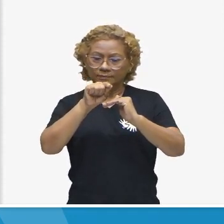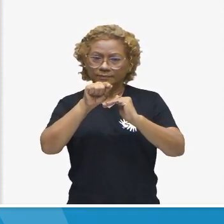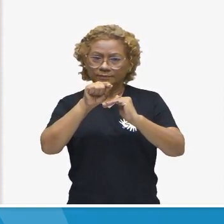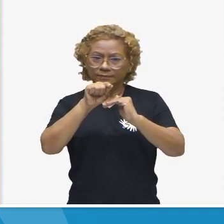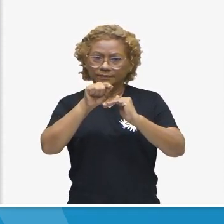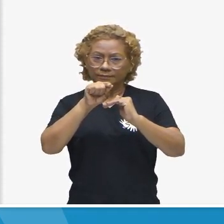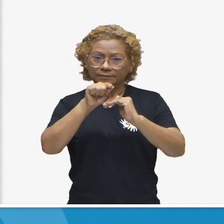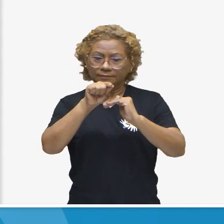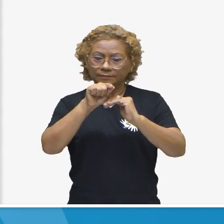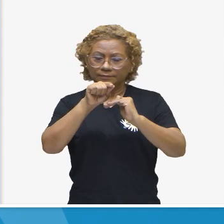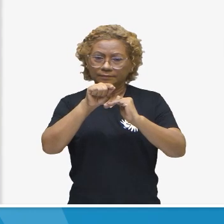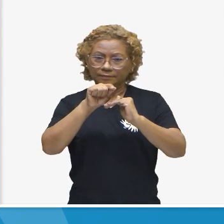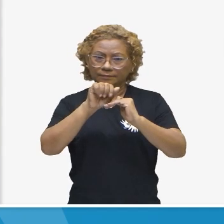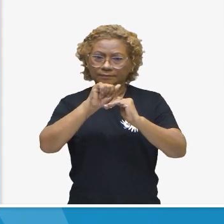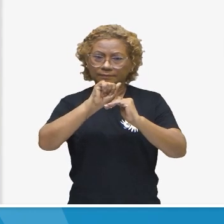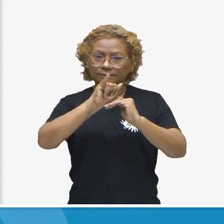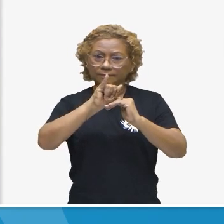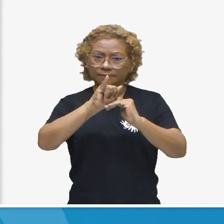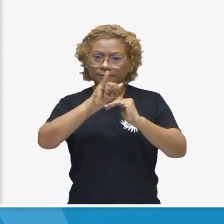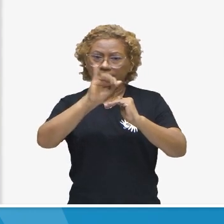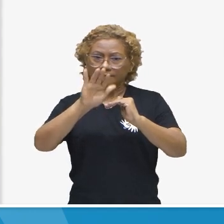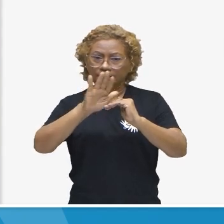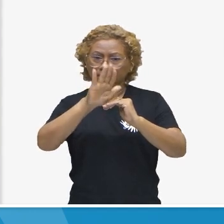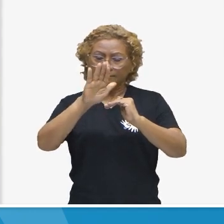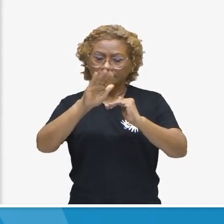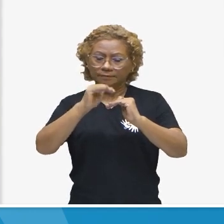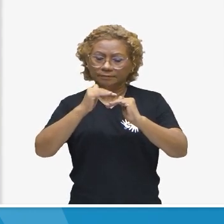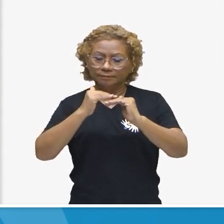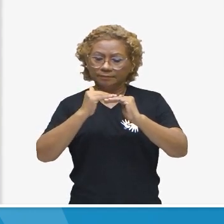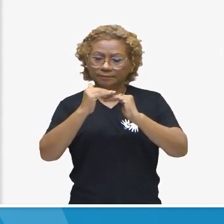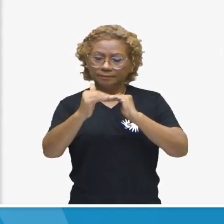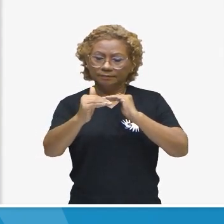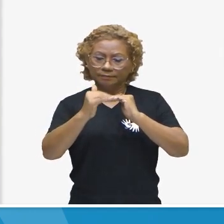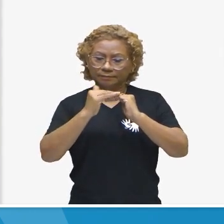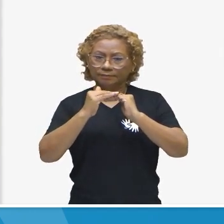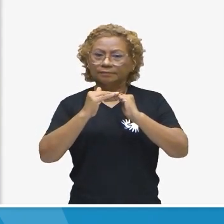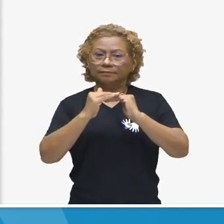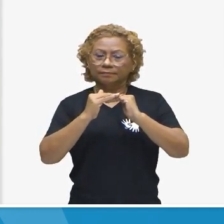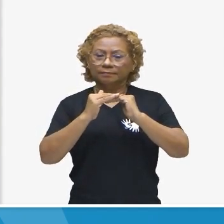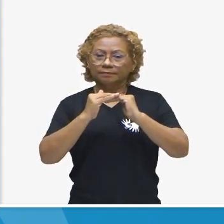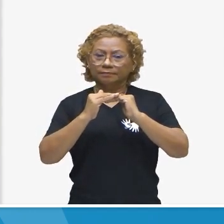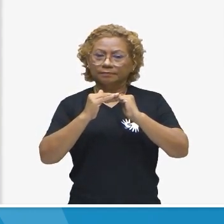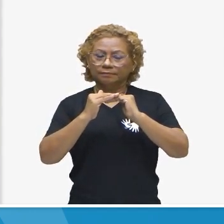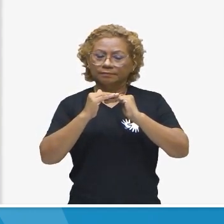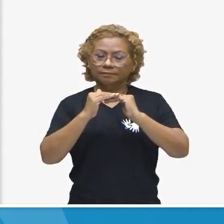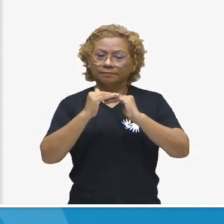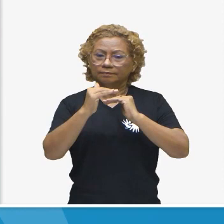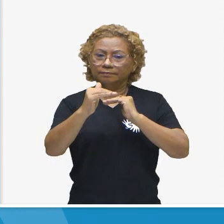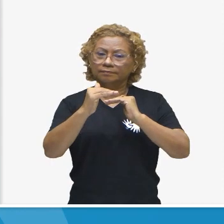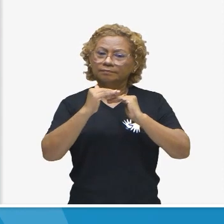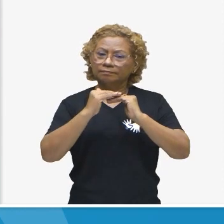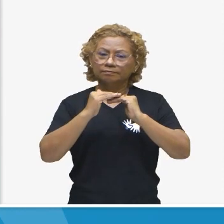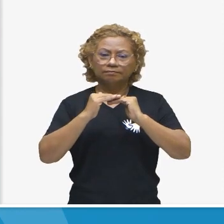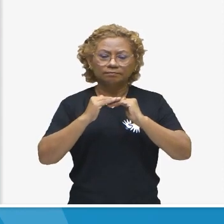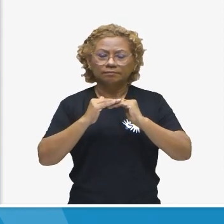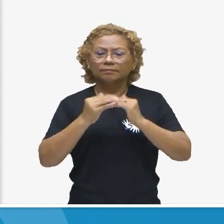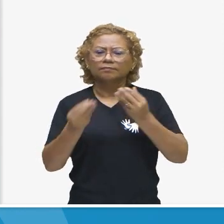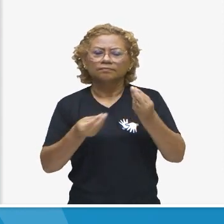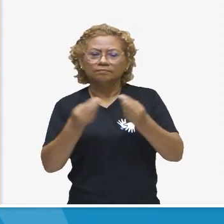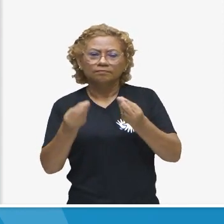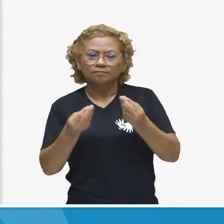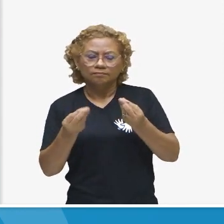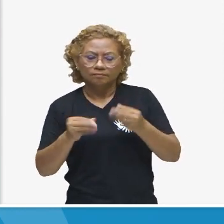ser projetado sobre esse plano alfa. Tudo isso aqui é o nosso plano alfa, é como se fosse o chão,